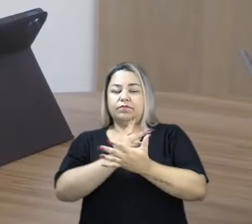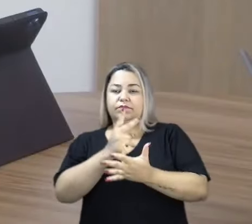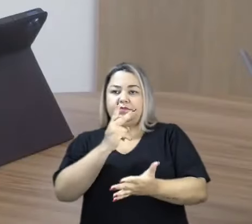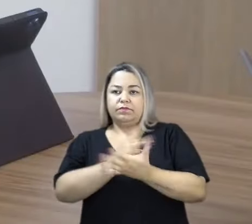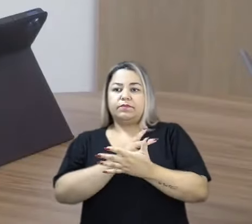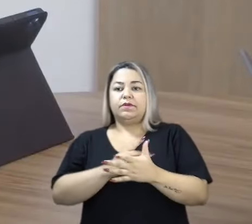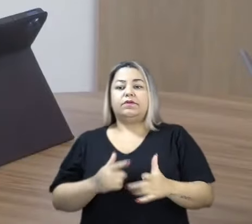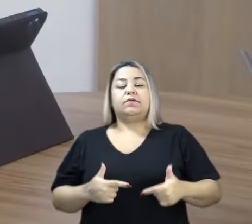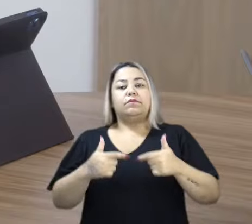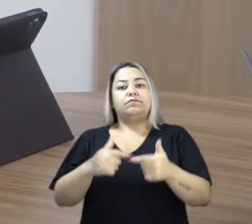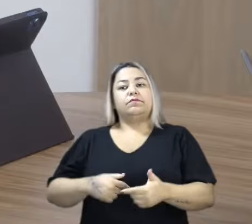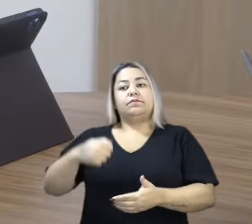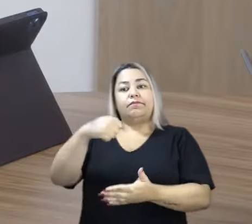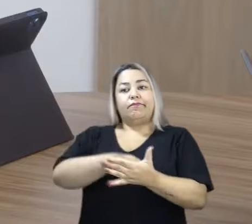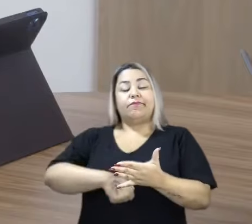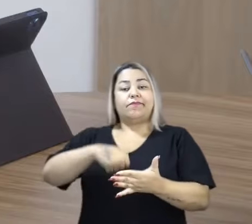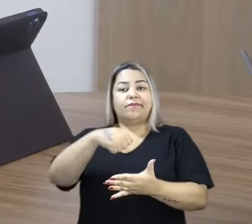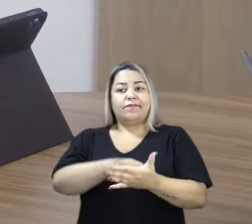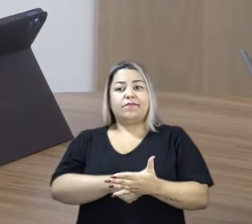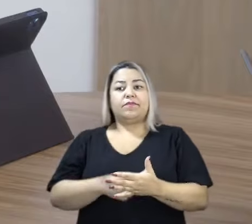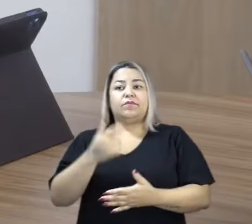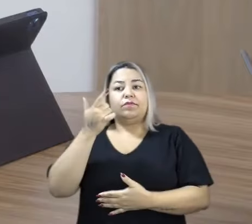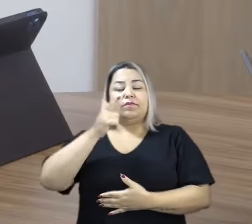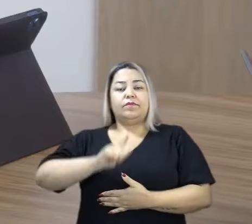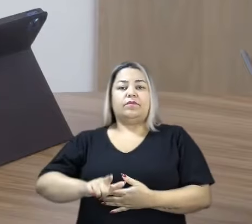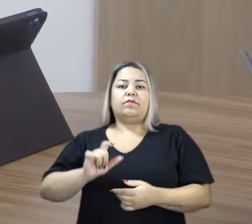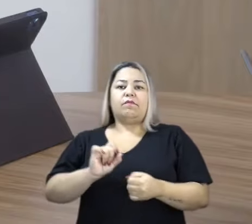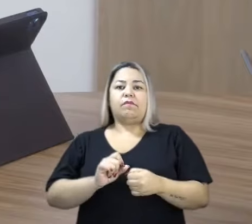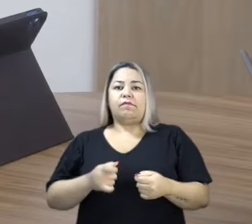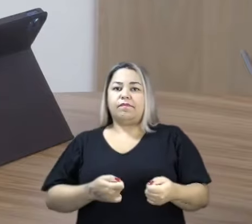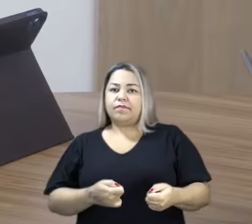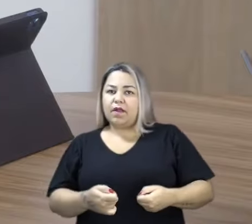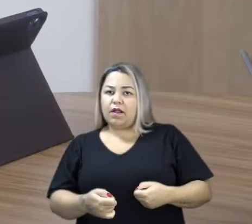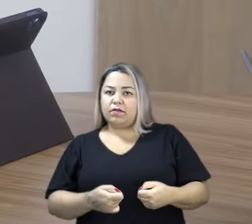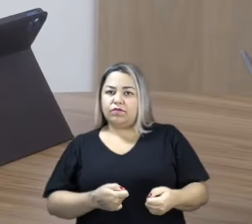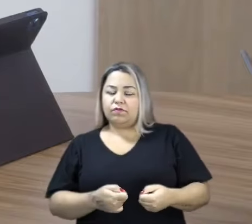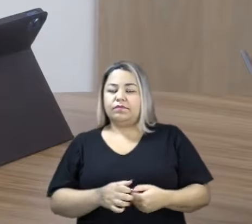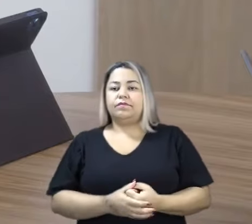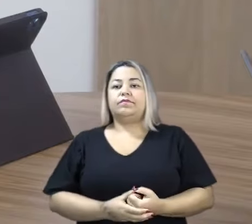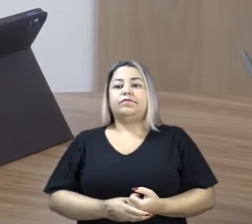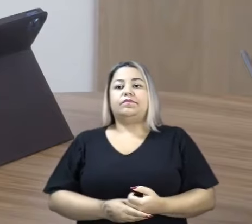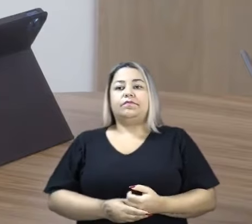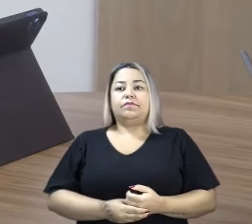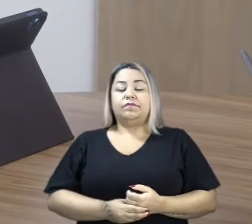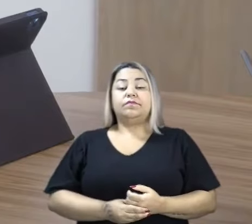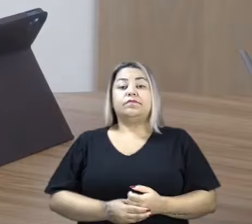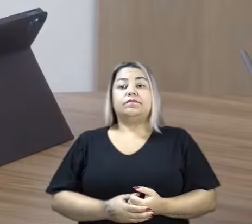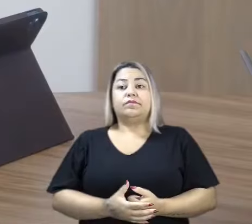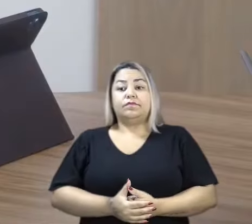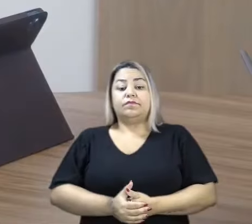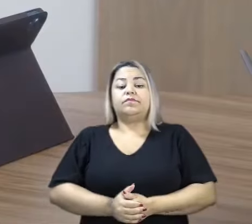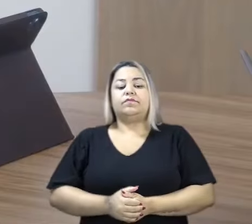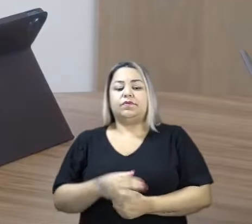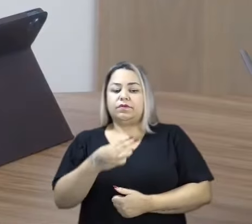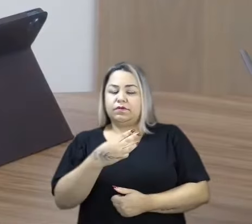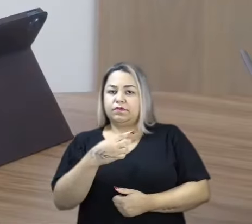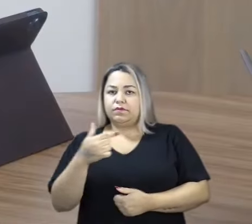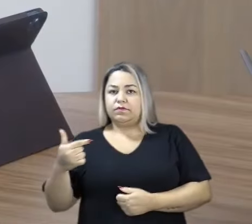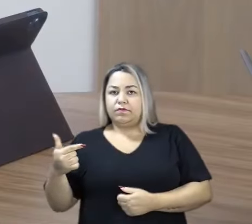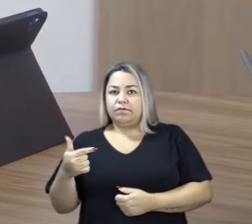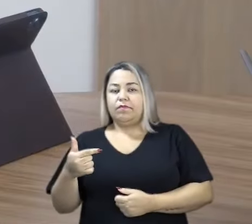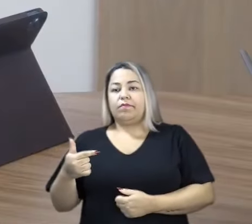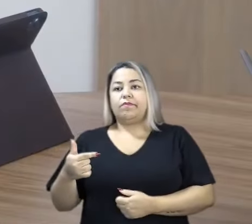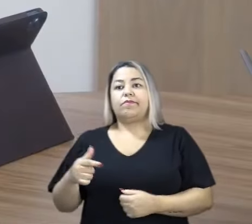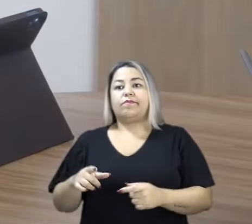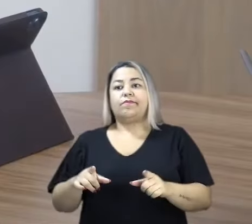esses desafios, conseguir fazer a titulação, né, de 32 quilômetros